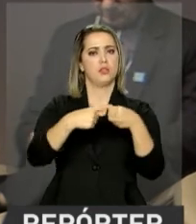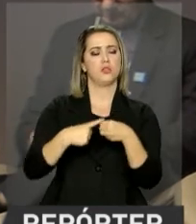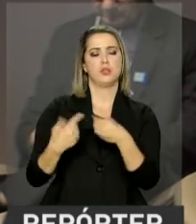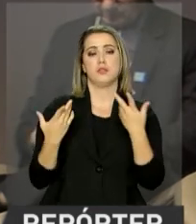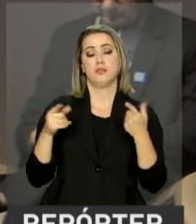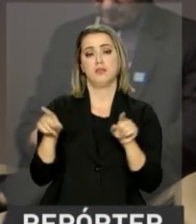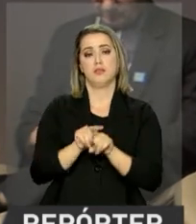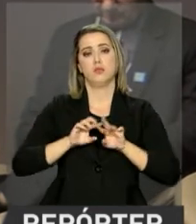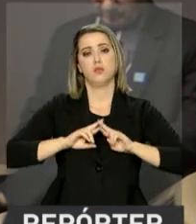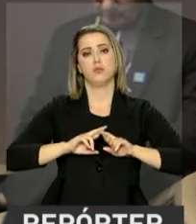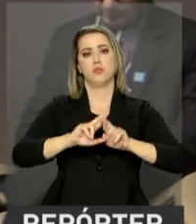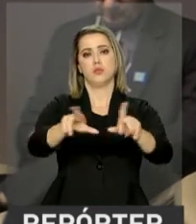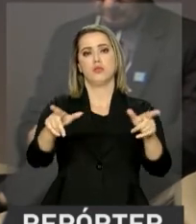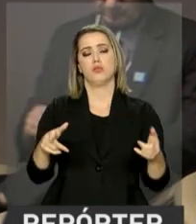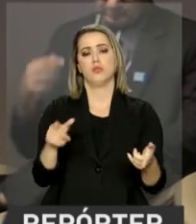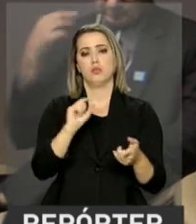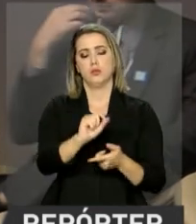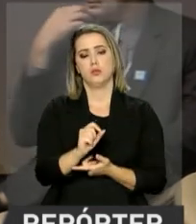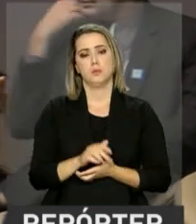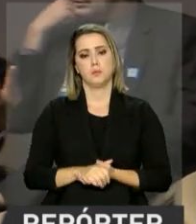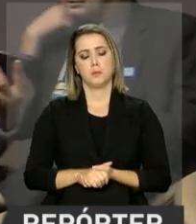país,